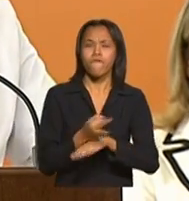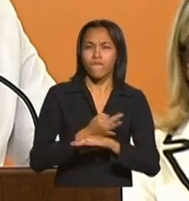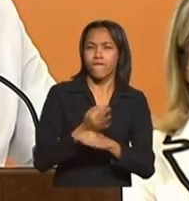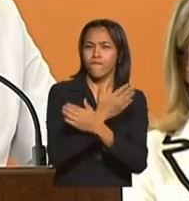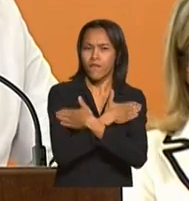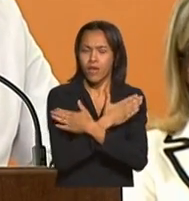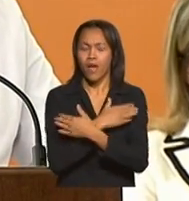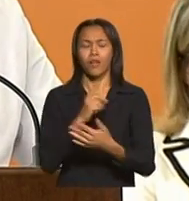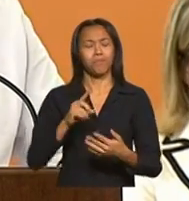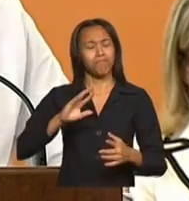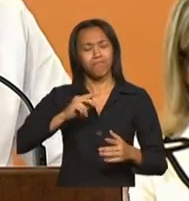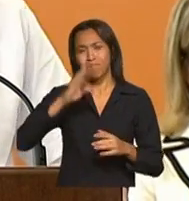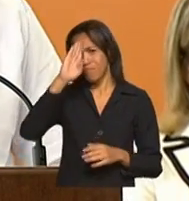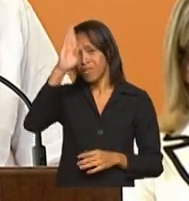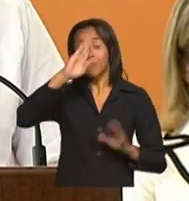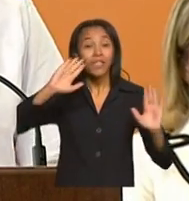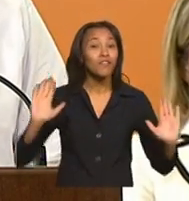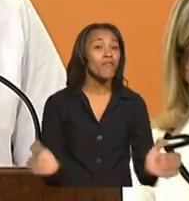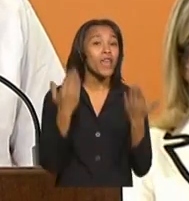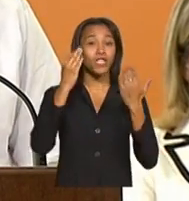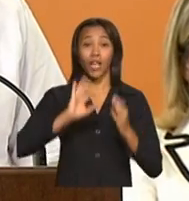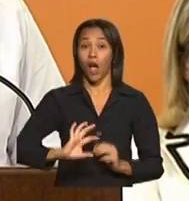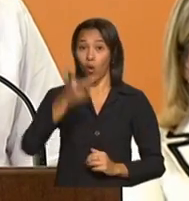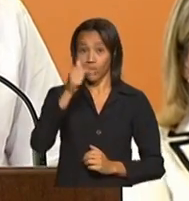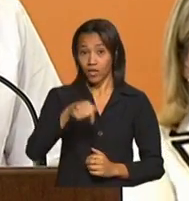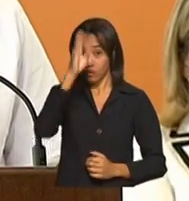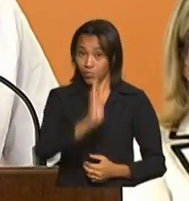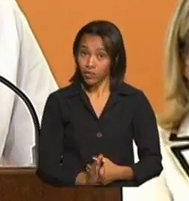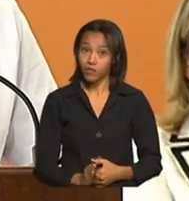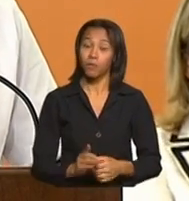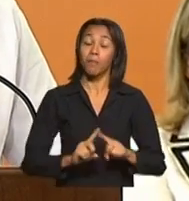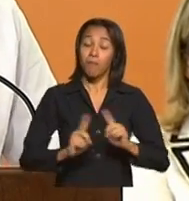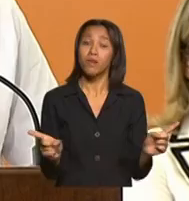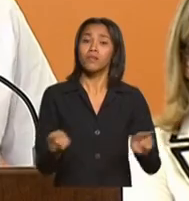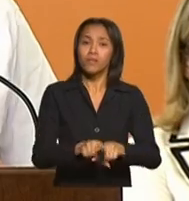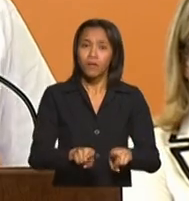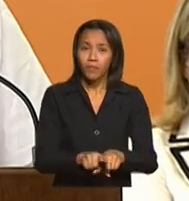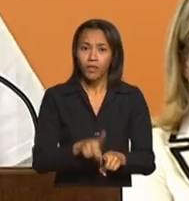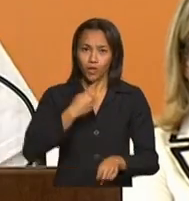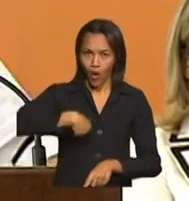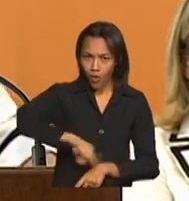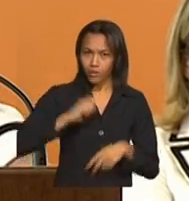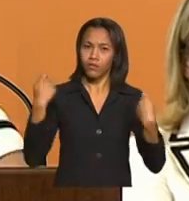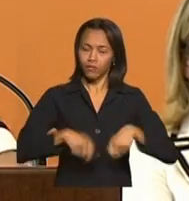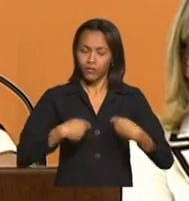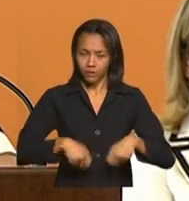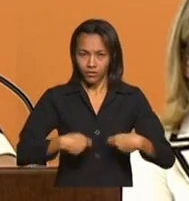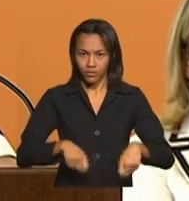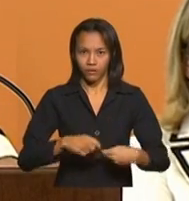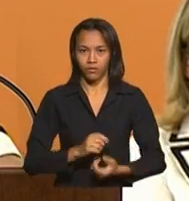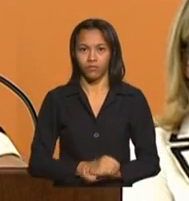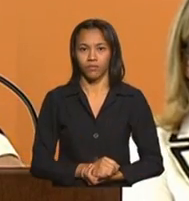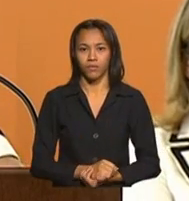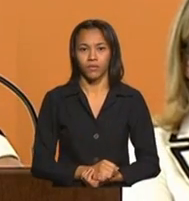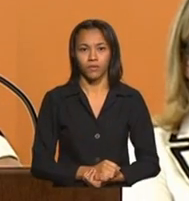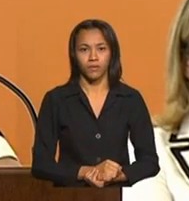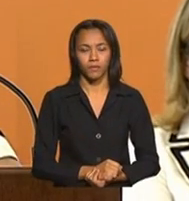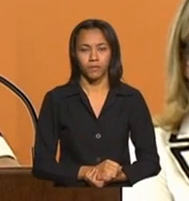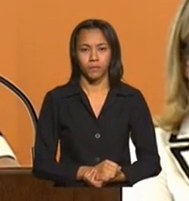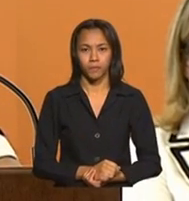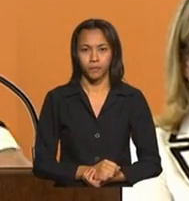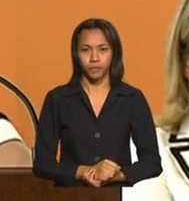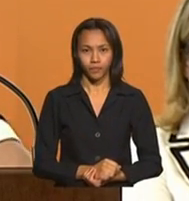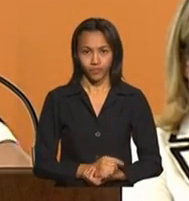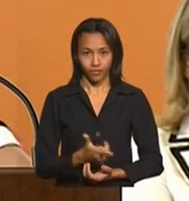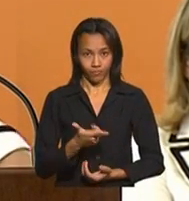das principais festas no país, mas também nós precisamos de,